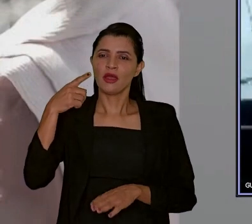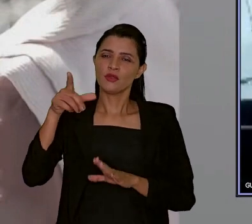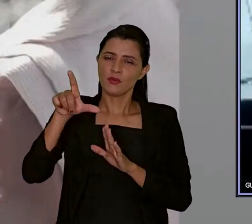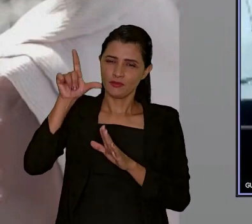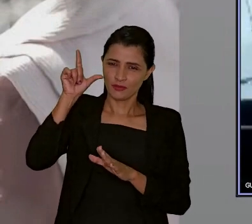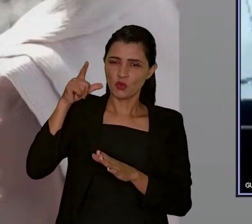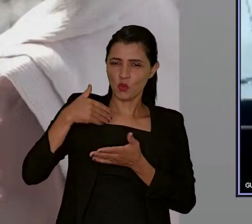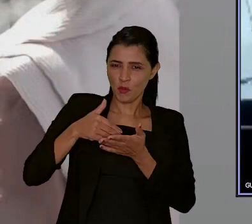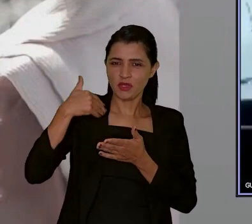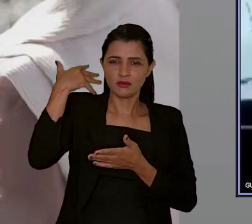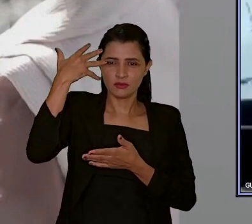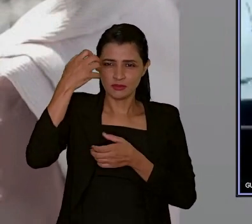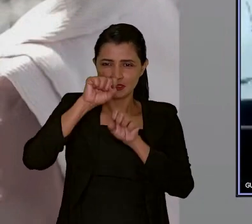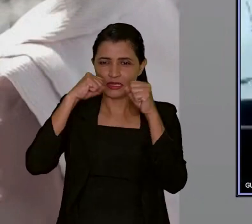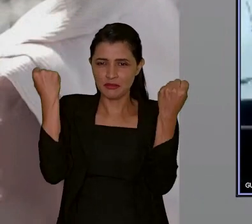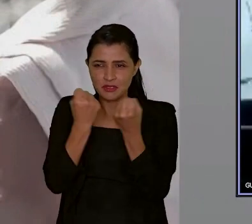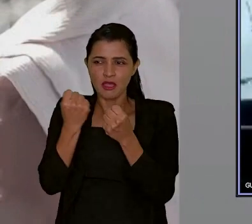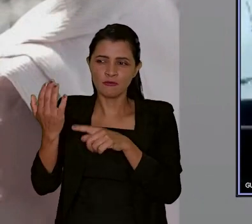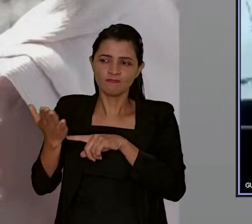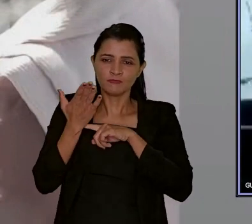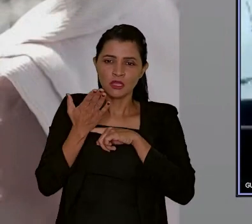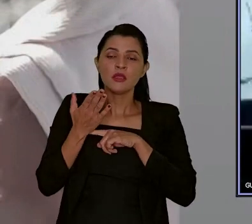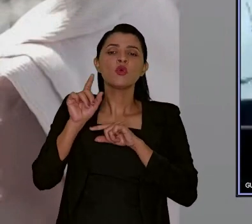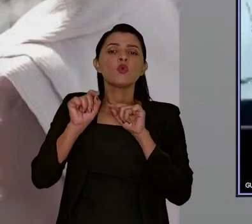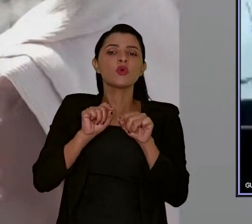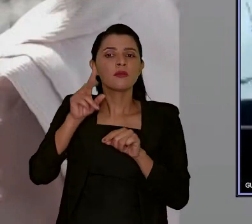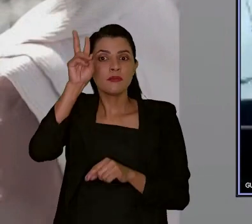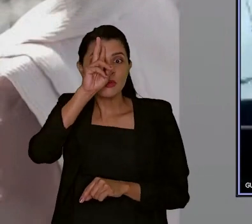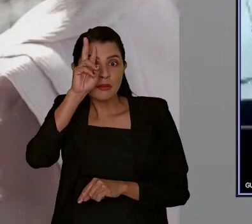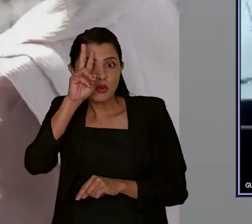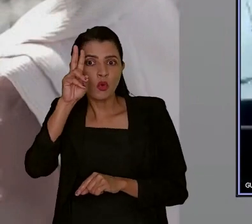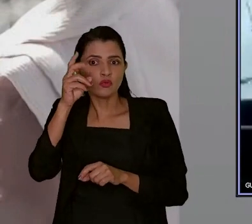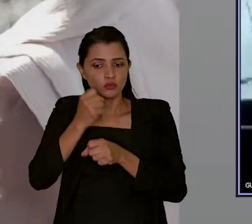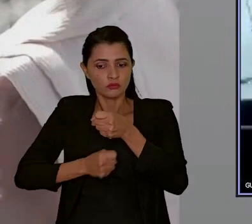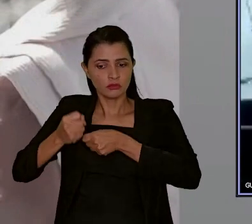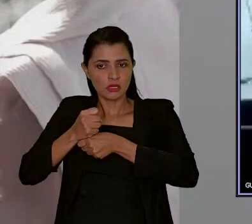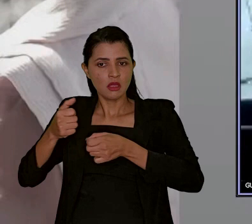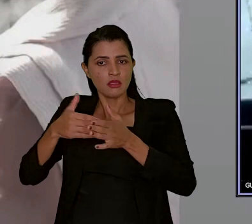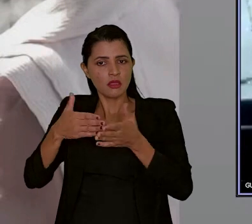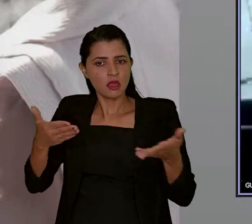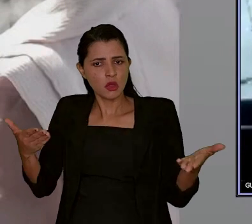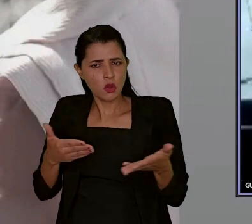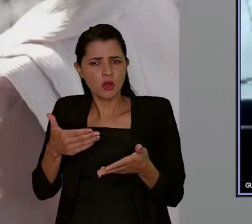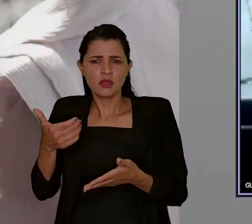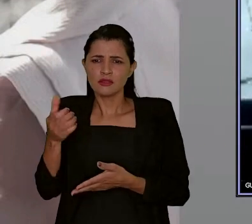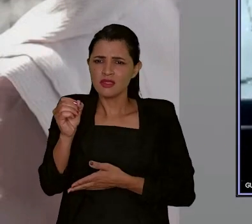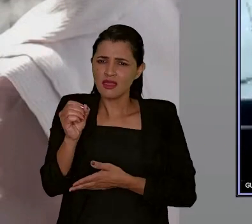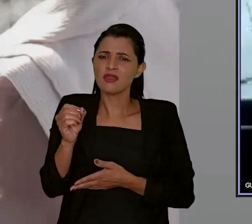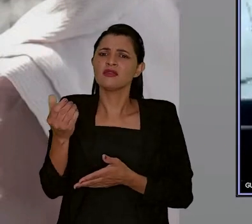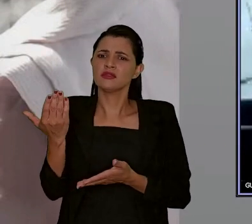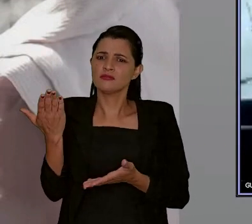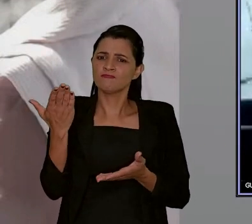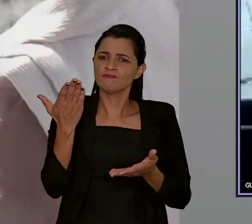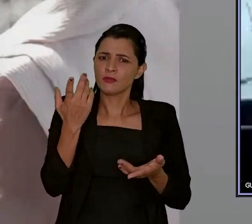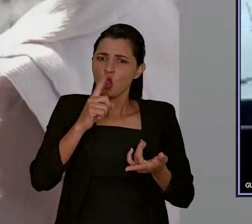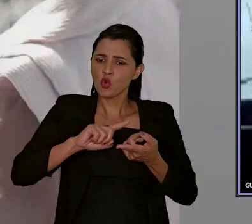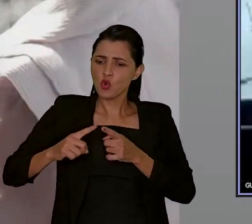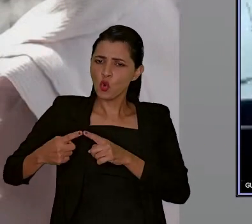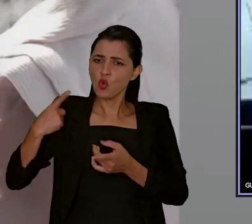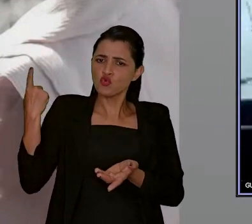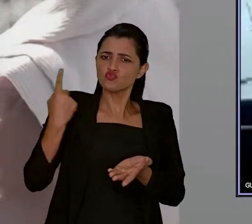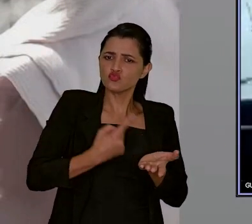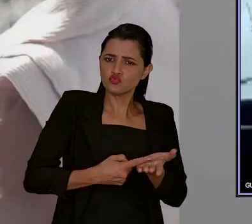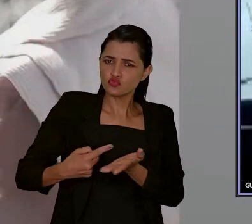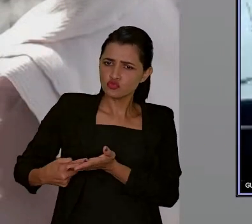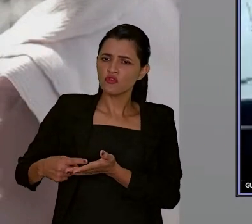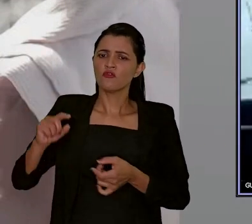reportou do ano passado para cá, em torno de 10 acordos realizados durante esse período na primeira